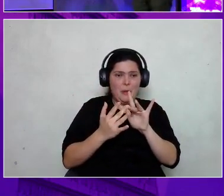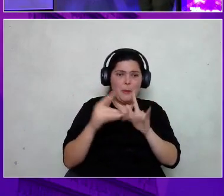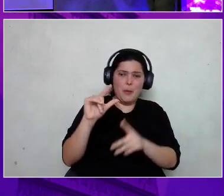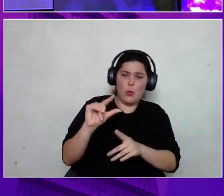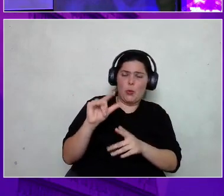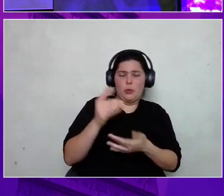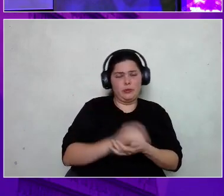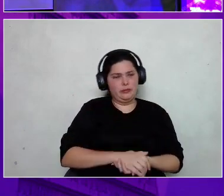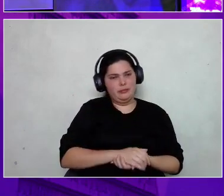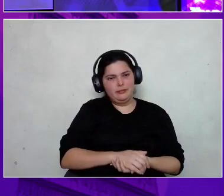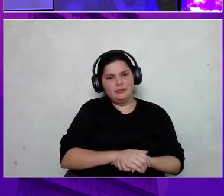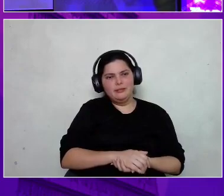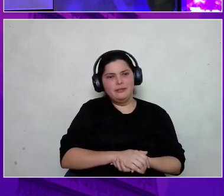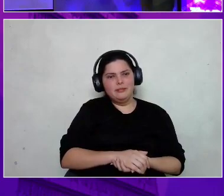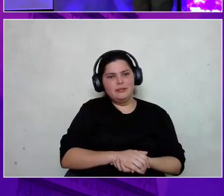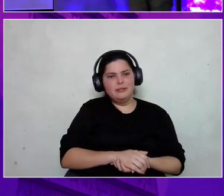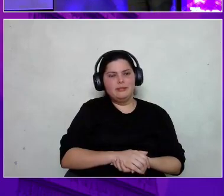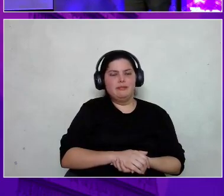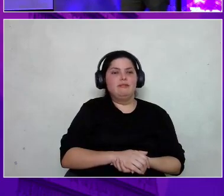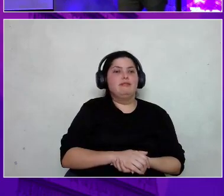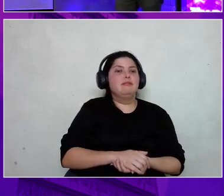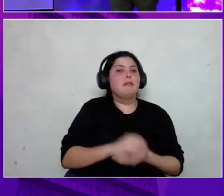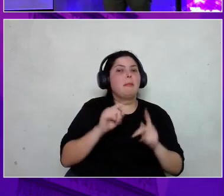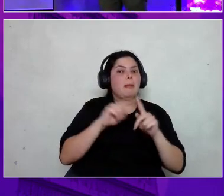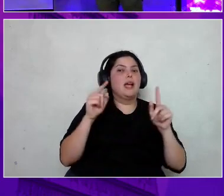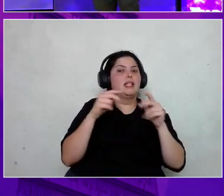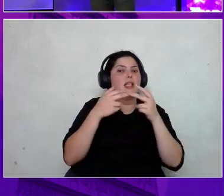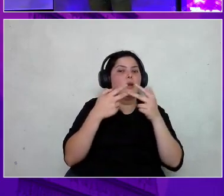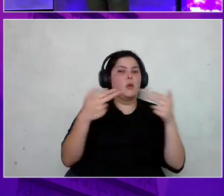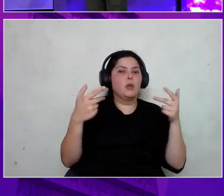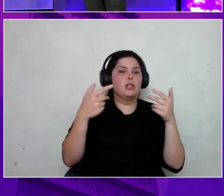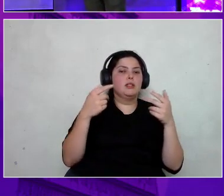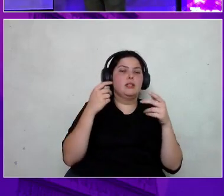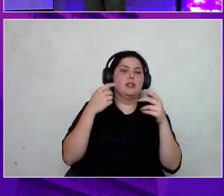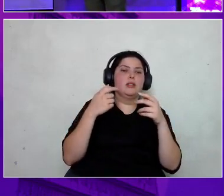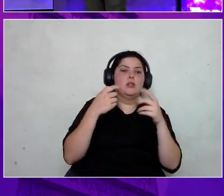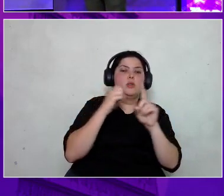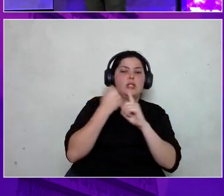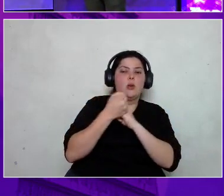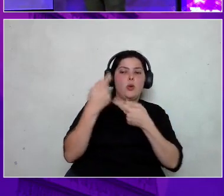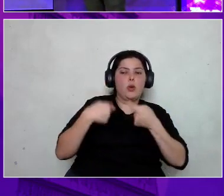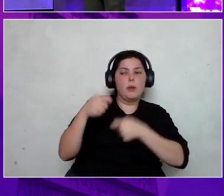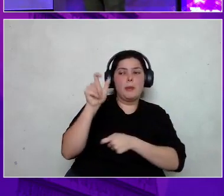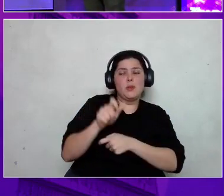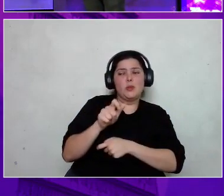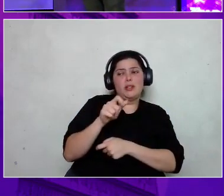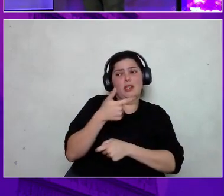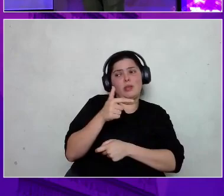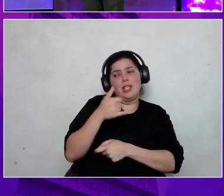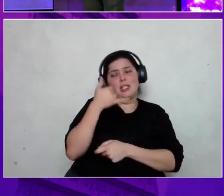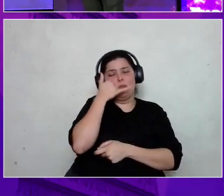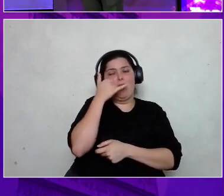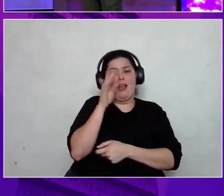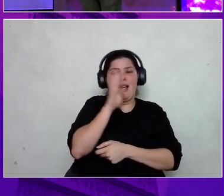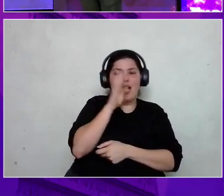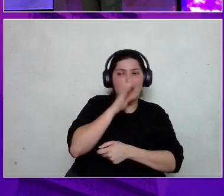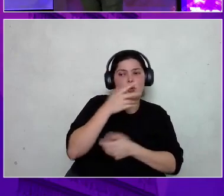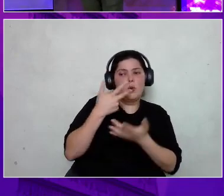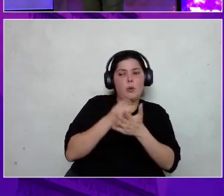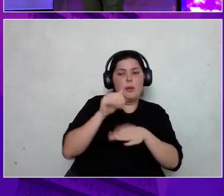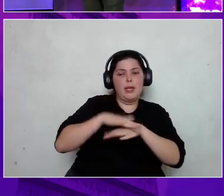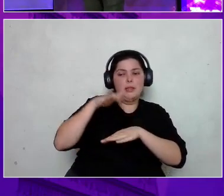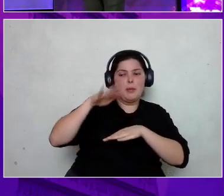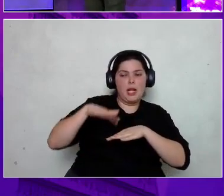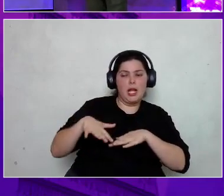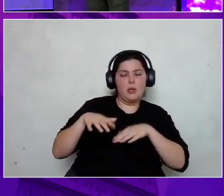existem questões socioeconômicas de pessoas que não conseguem comprar um celular muito mais rápido, compra uma versão mais barata ou compra de segunda